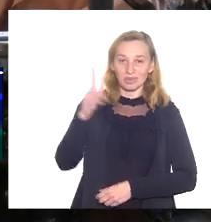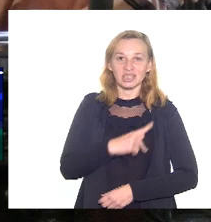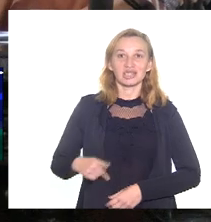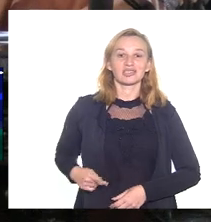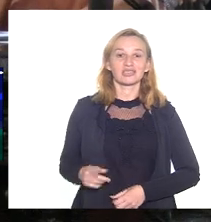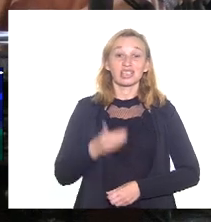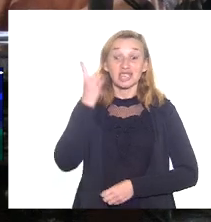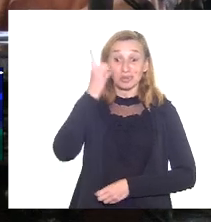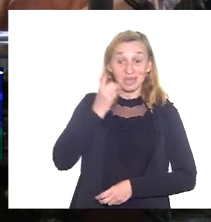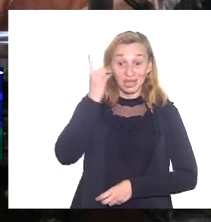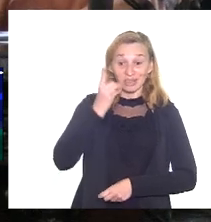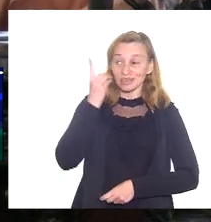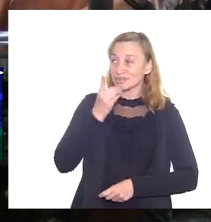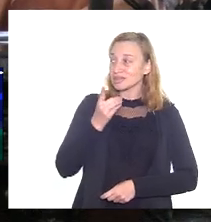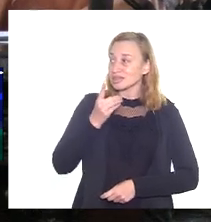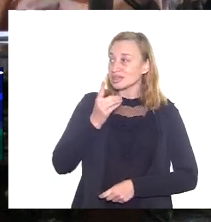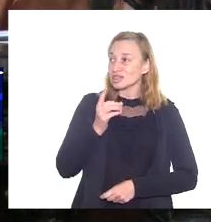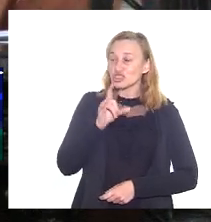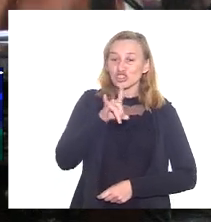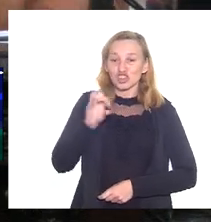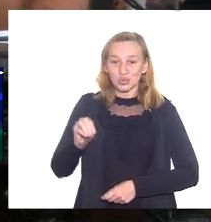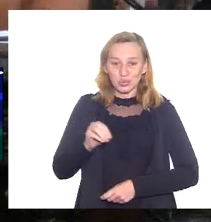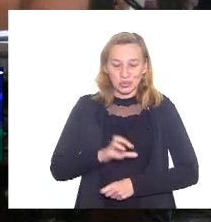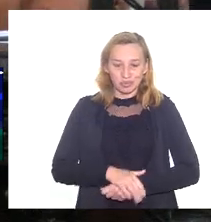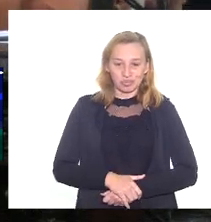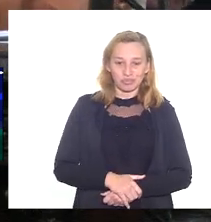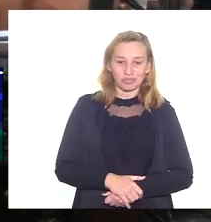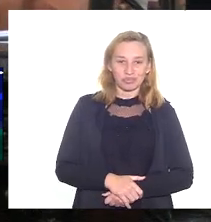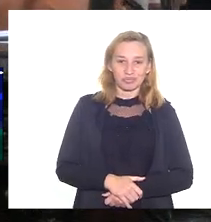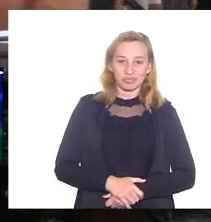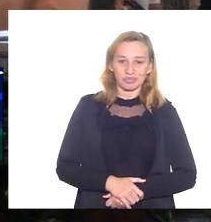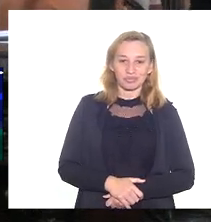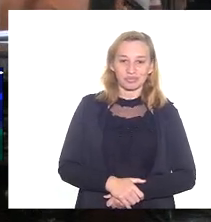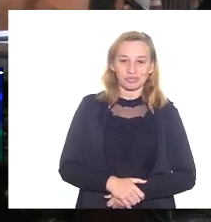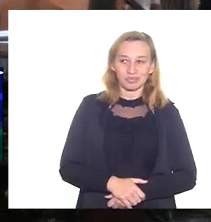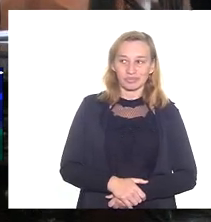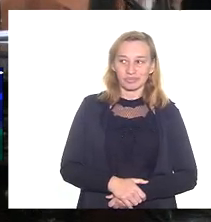Deputado Marcelo Dino.